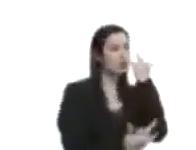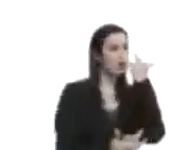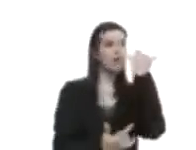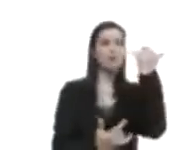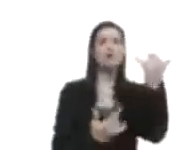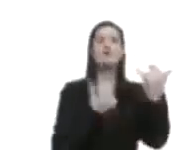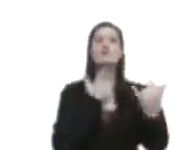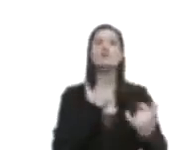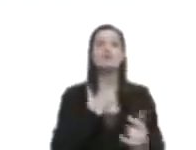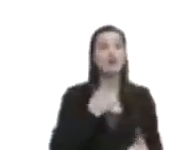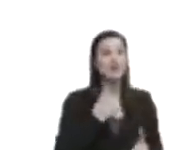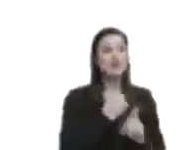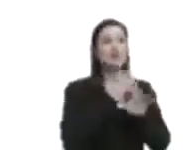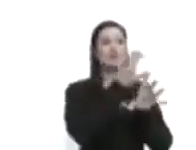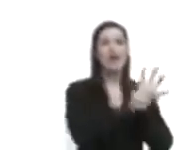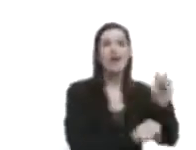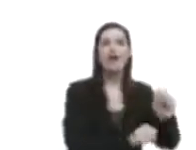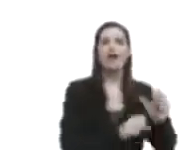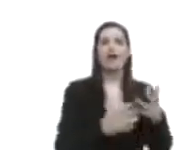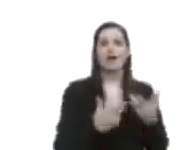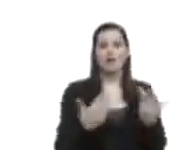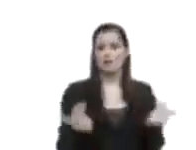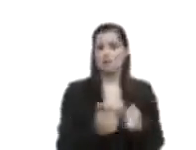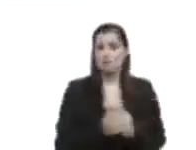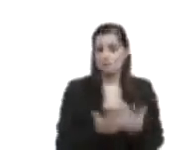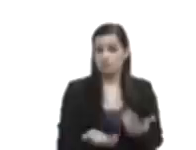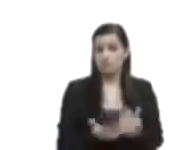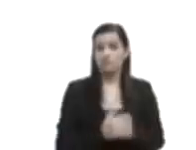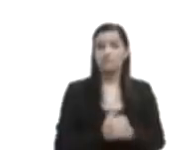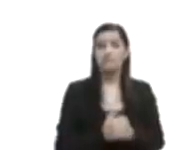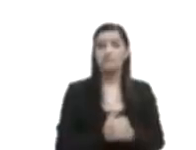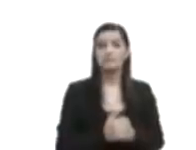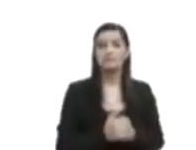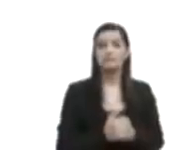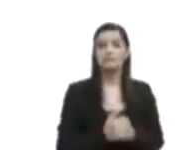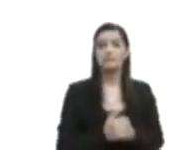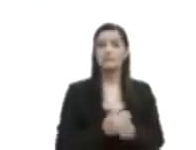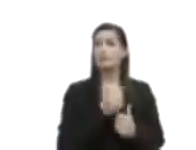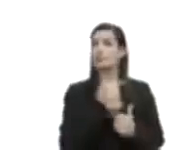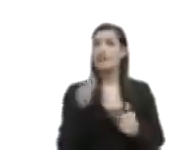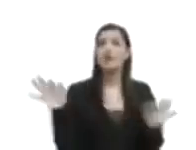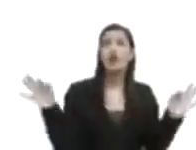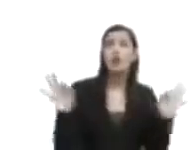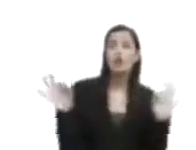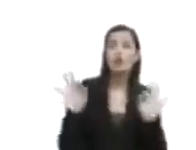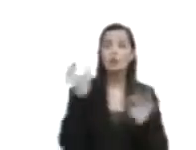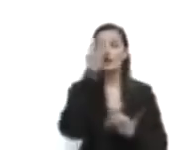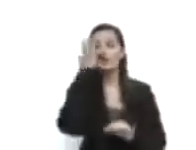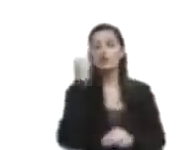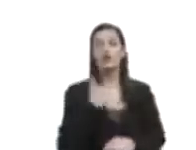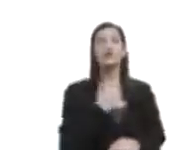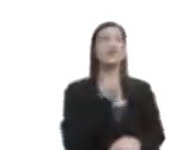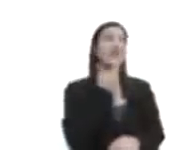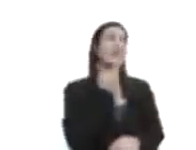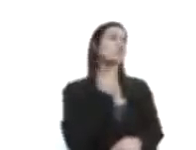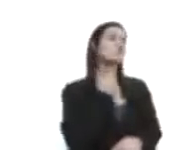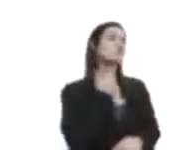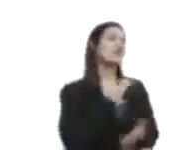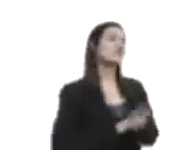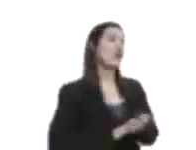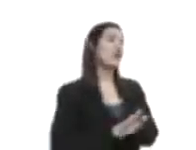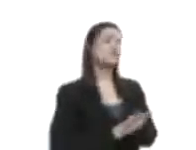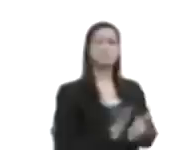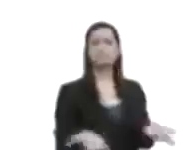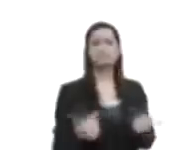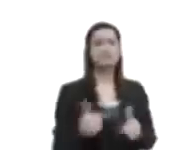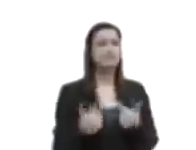algo que ele anela, que ele, né? Não há pessoa sobre a face da terra que não deseje algo. Jesus